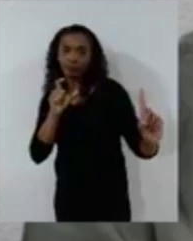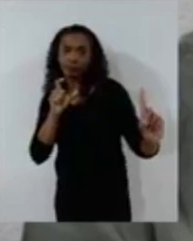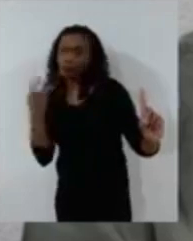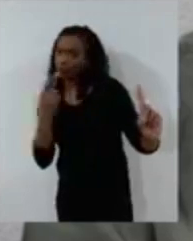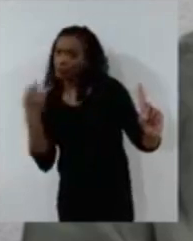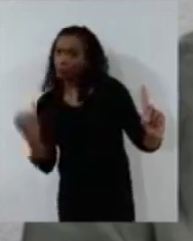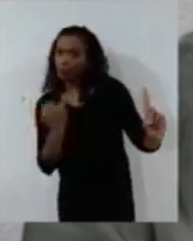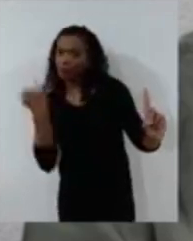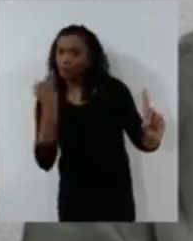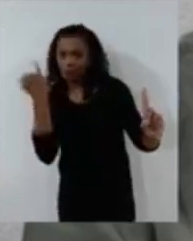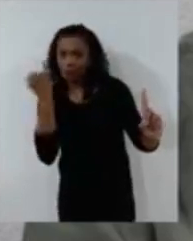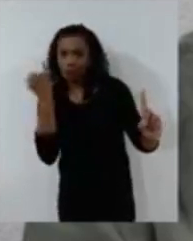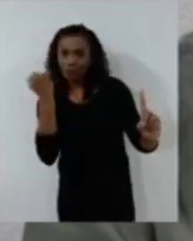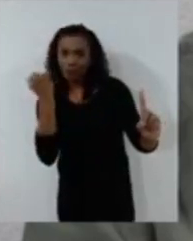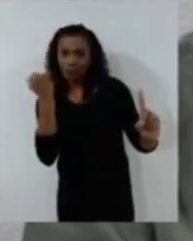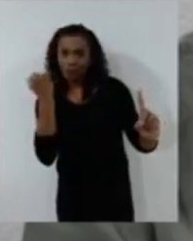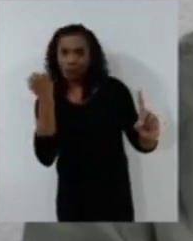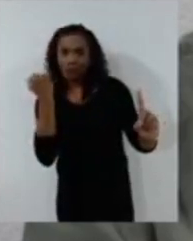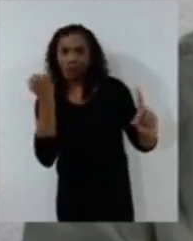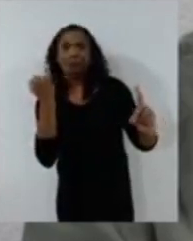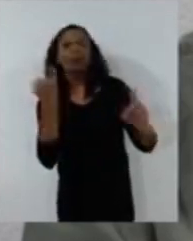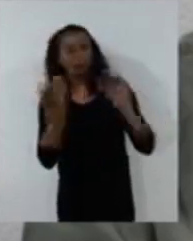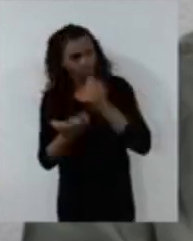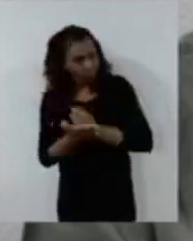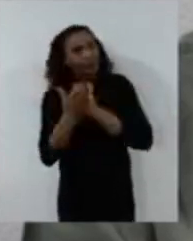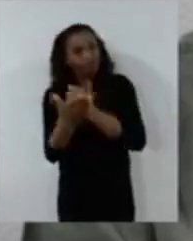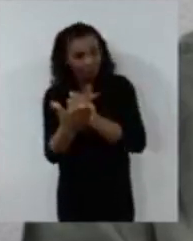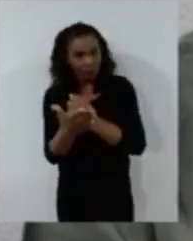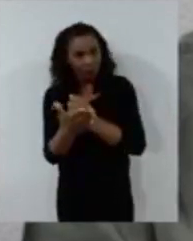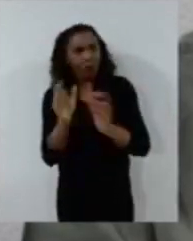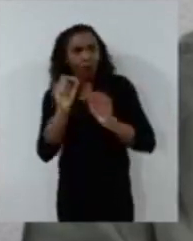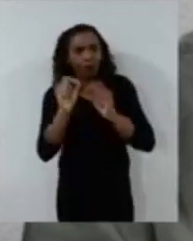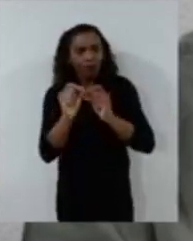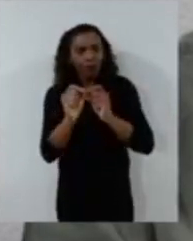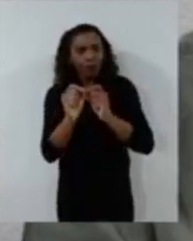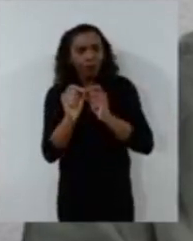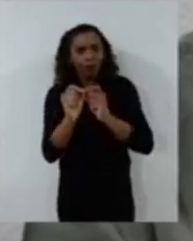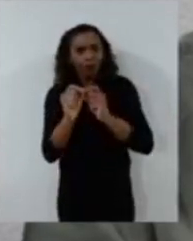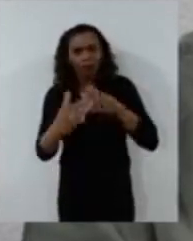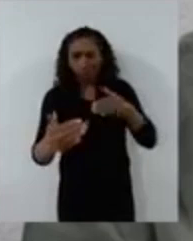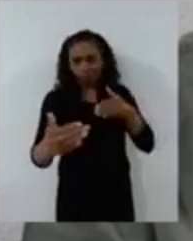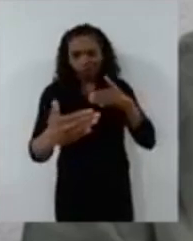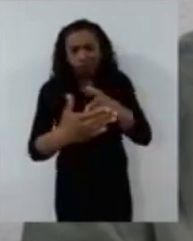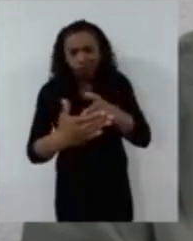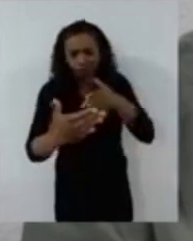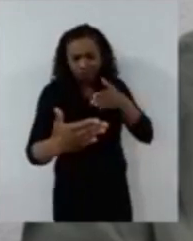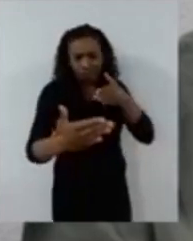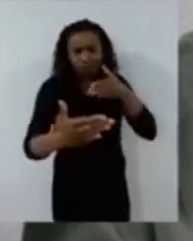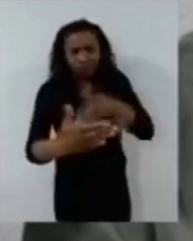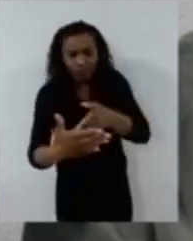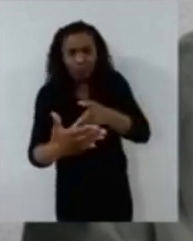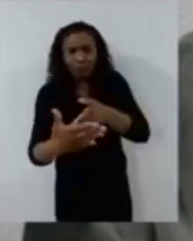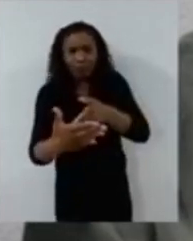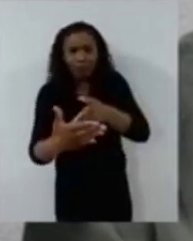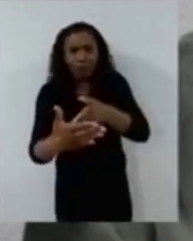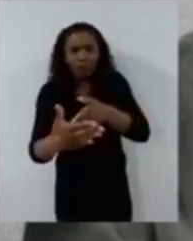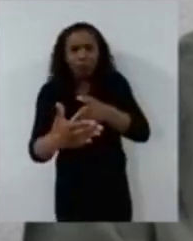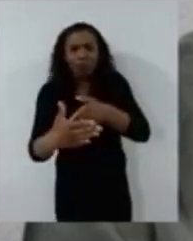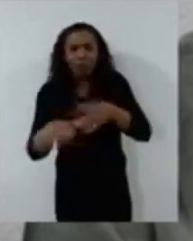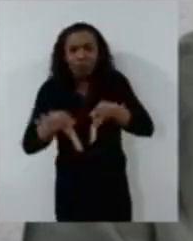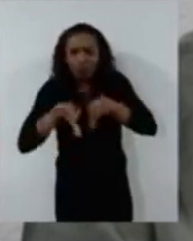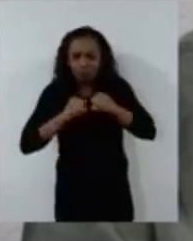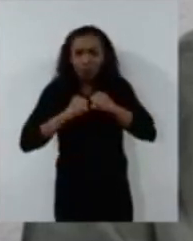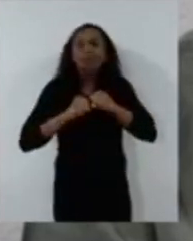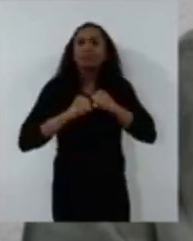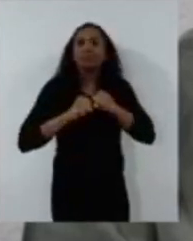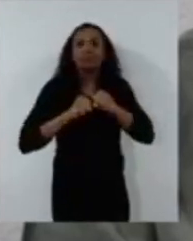nós estaremos contribuindo para frear o contágio e a contaminação